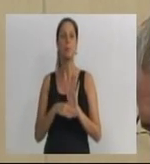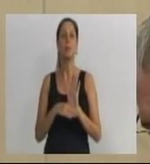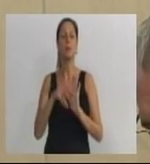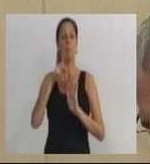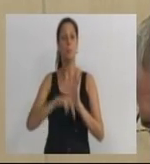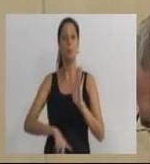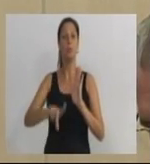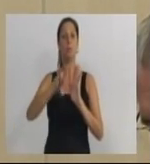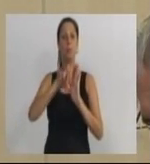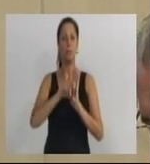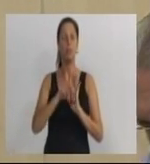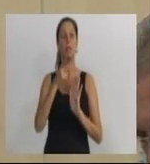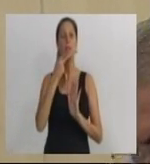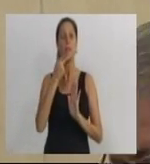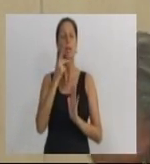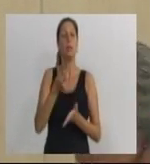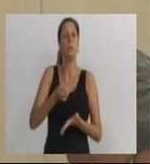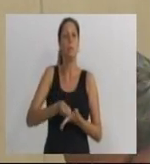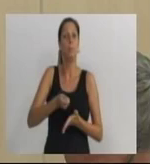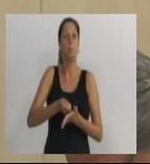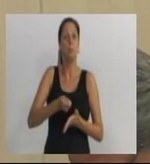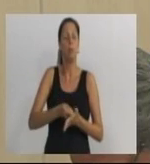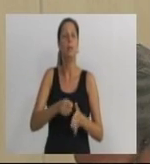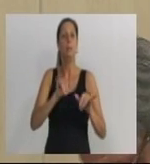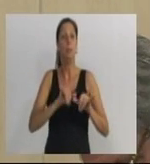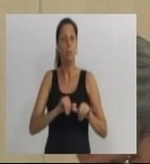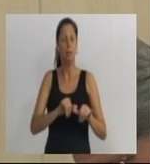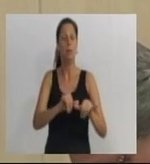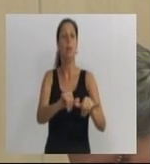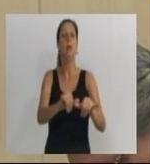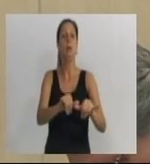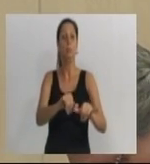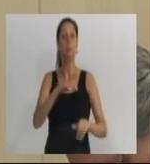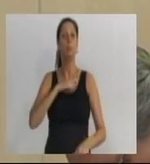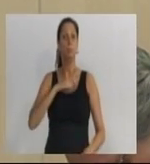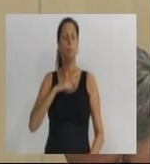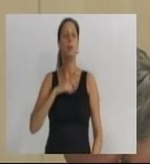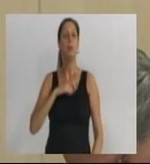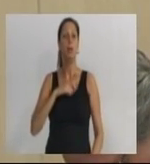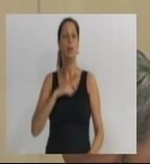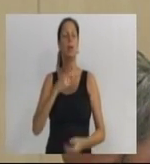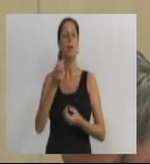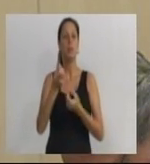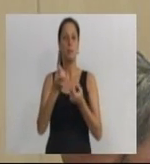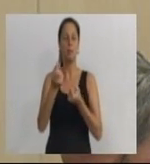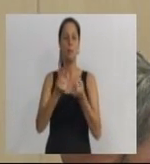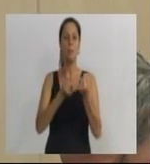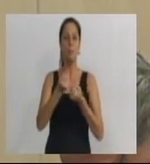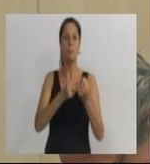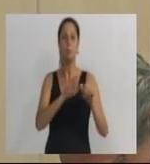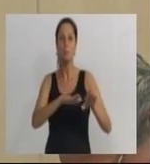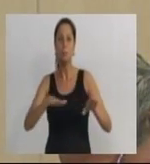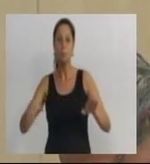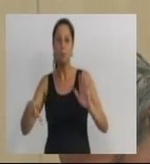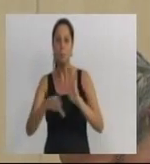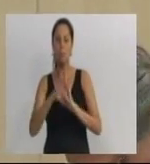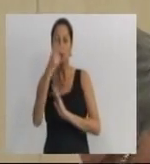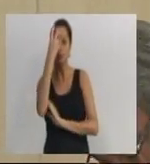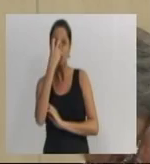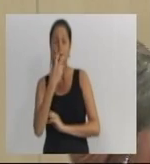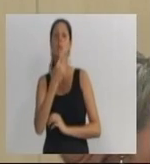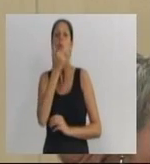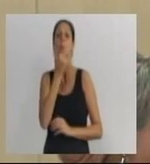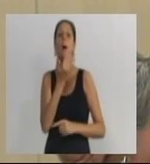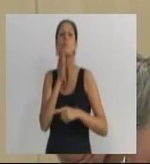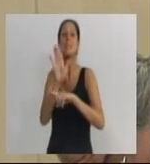projeto de lei que dispõe sobre a obrigatoriedade dos hipermercados e supermercados de disponibilizar de funcionamento para auxiliar deficientes visuais nas suas